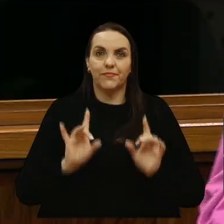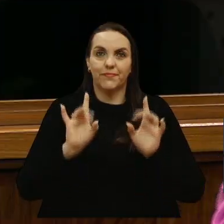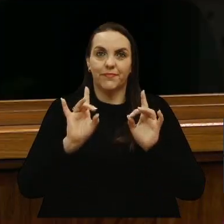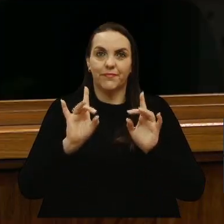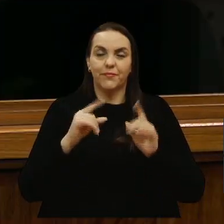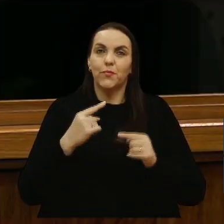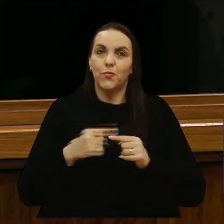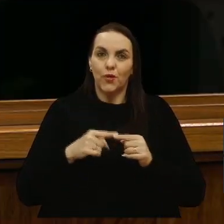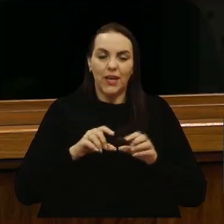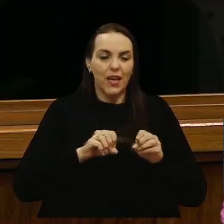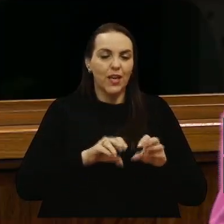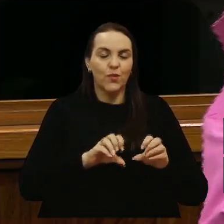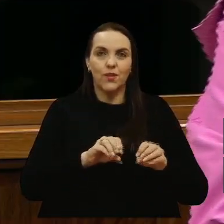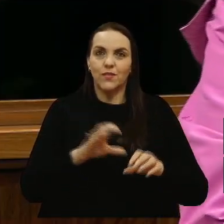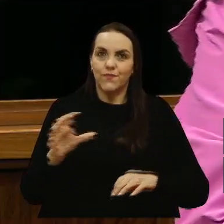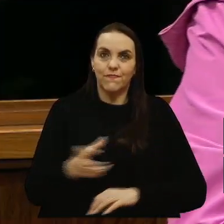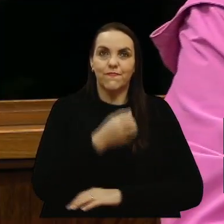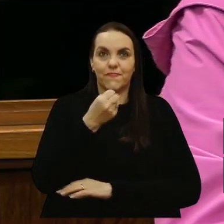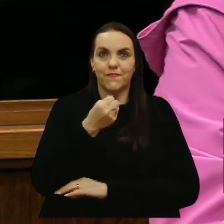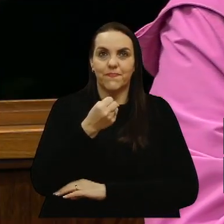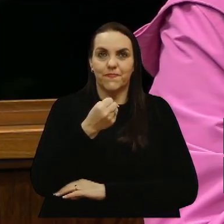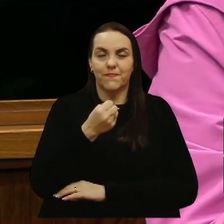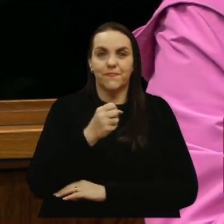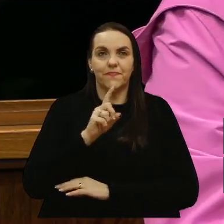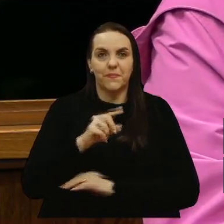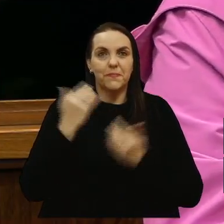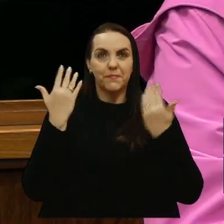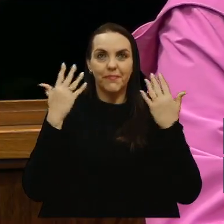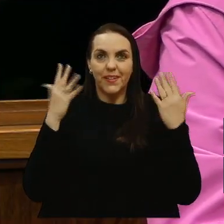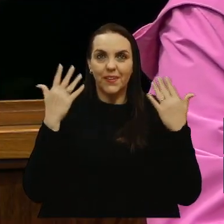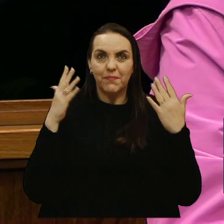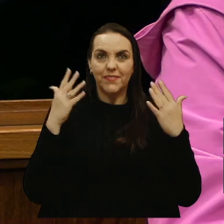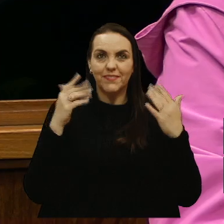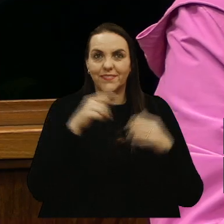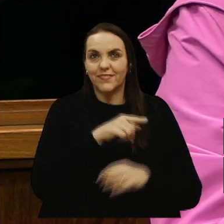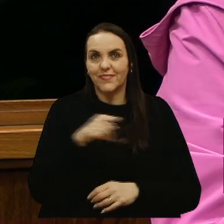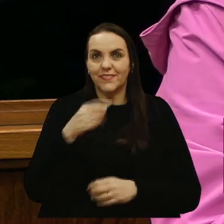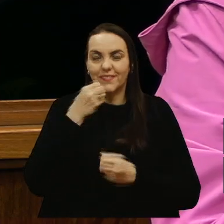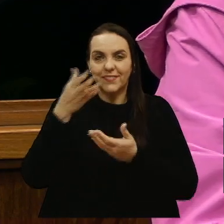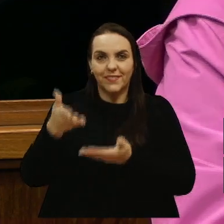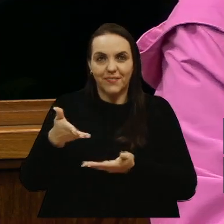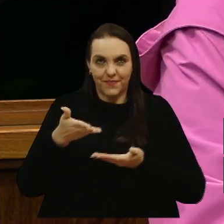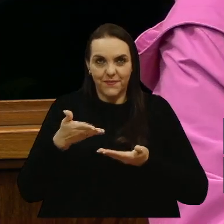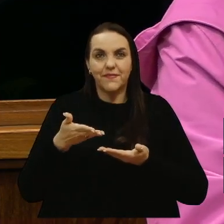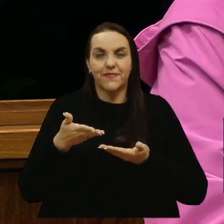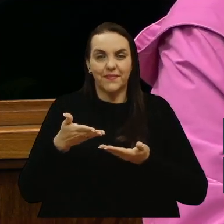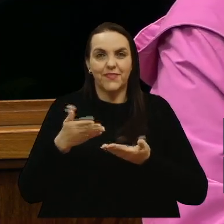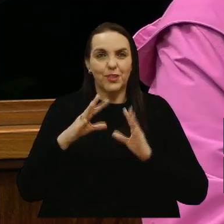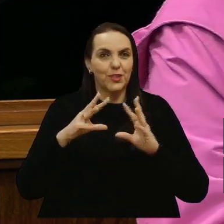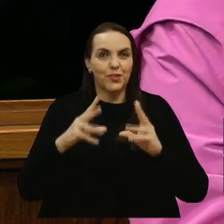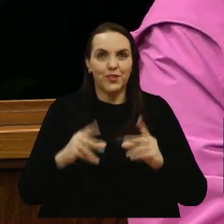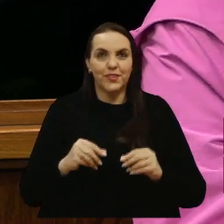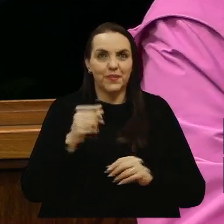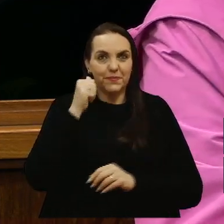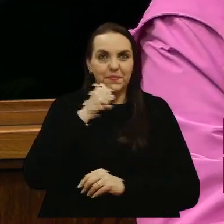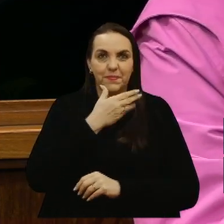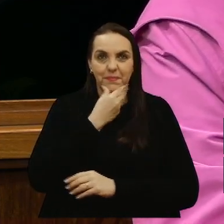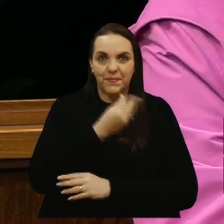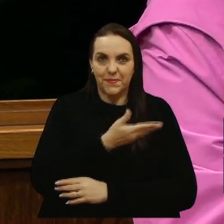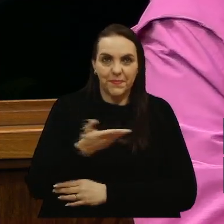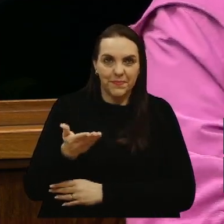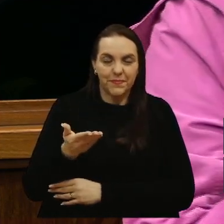educação salva, né? Então, parabéns, sejam bem-vindos e bem-vindas à nossa casa, e uma